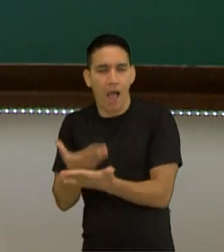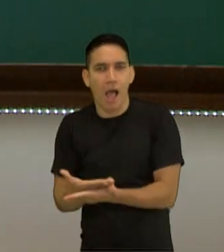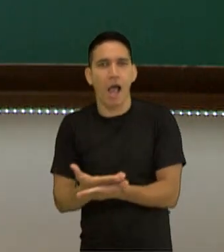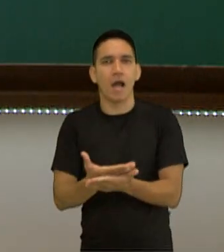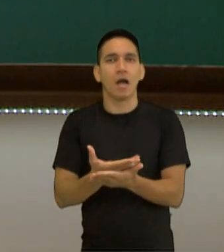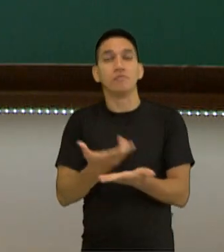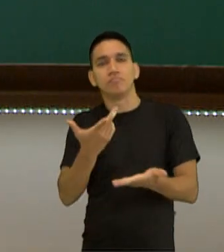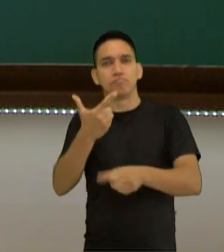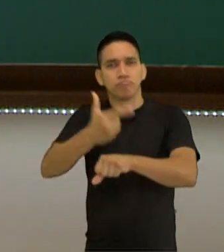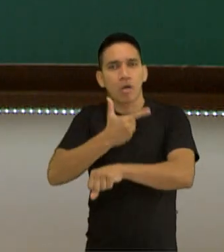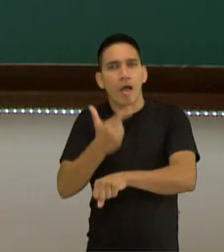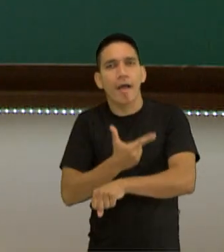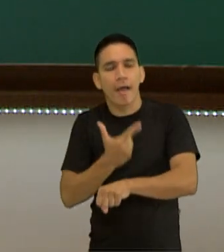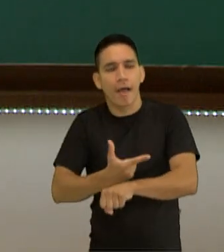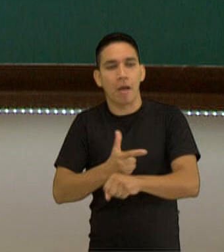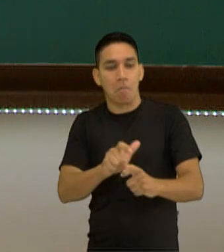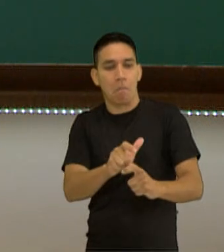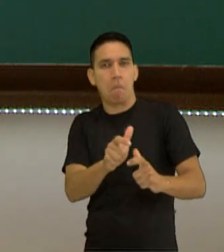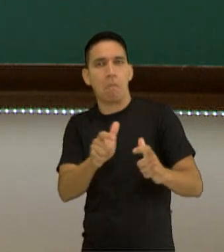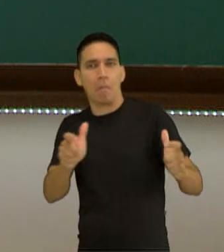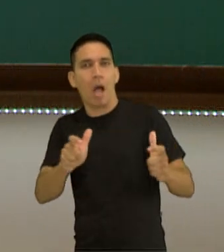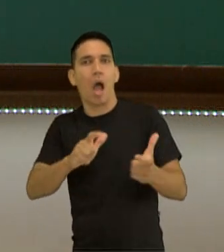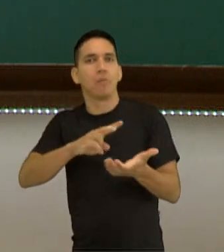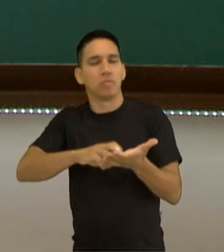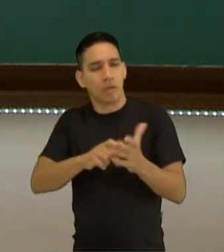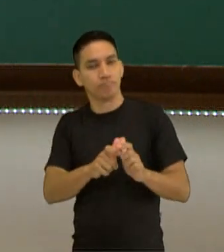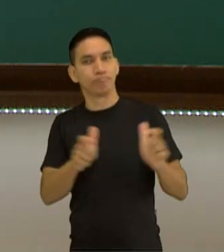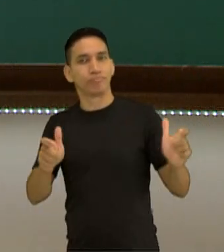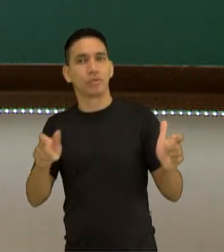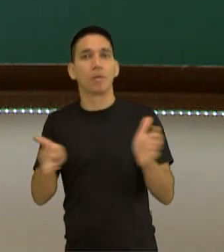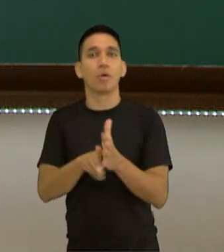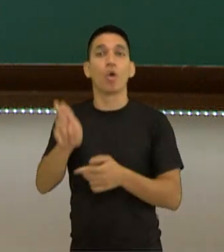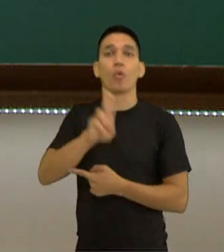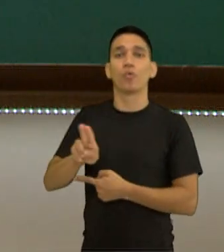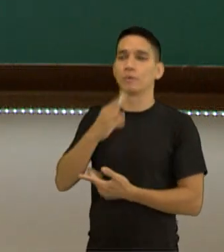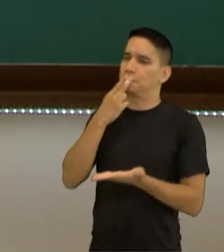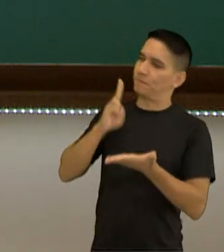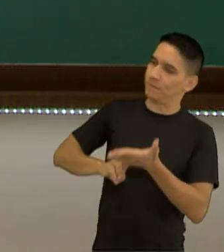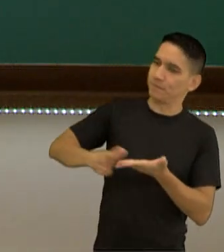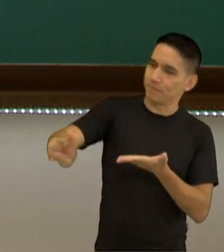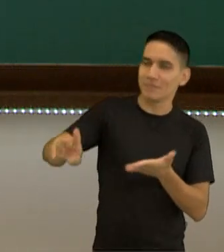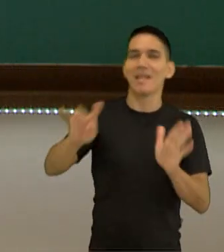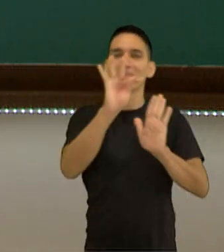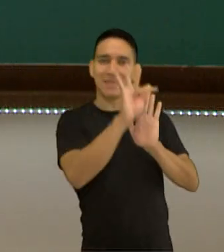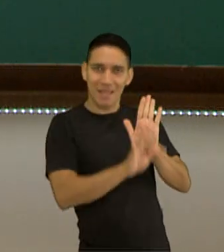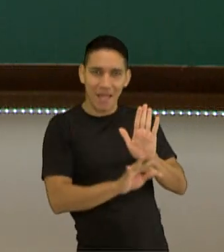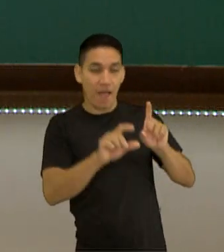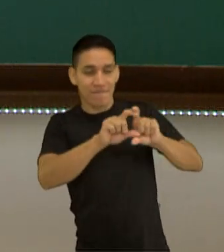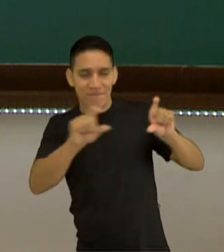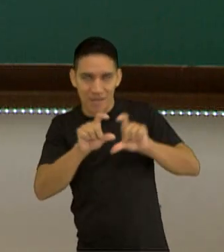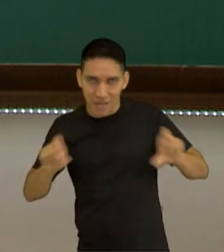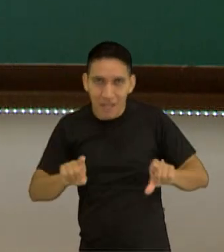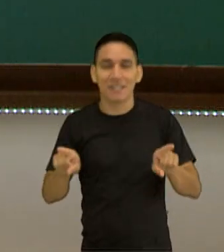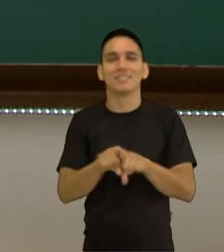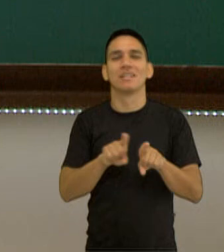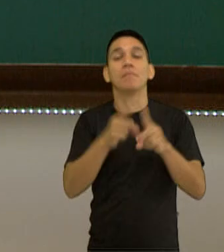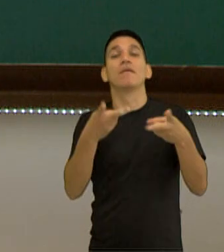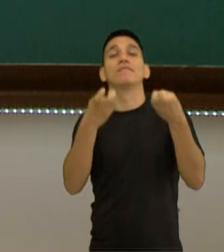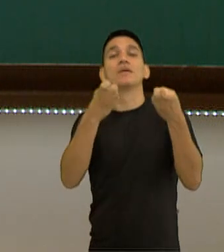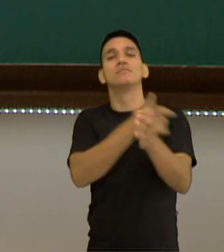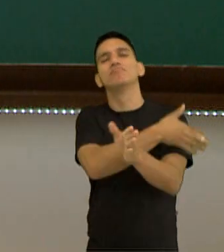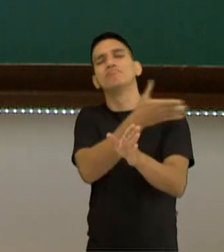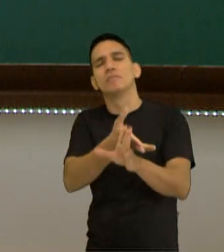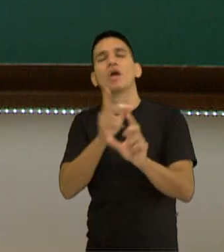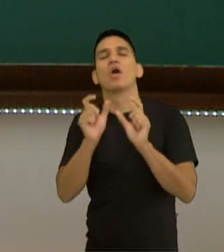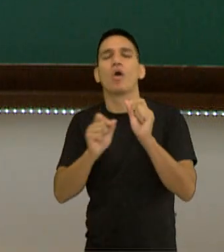repertório, o nosso léxico através do cartão postal, através dos textos, das frases e vimos também o